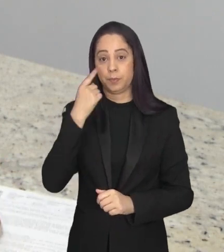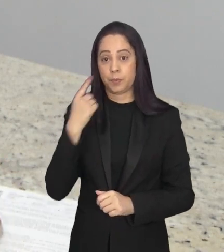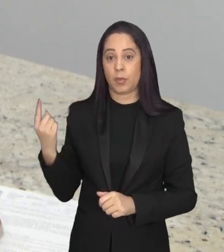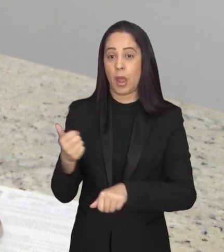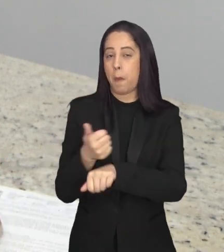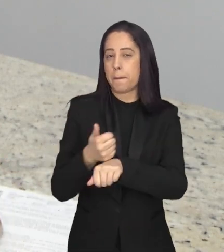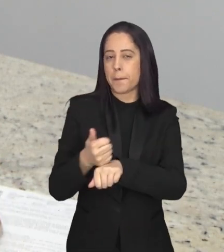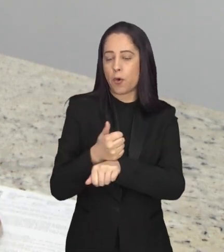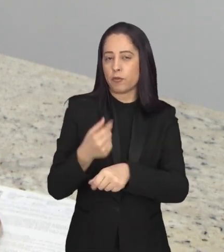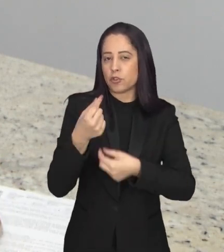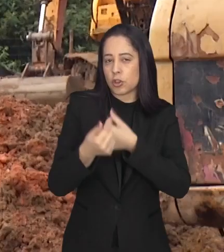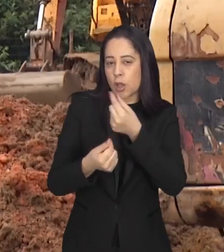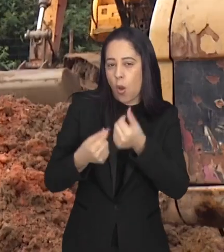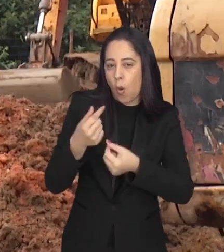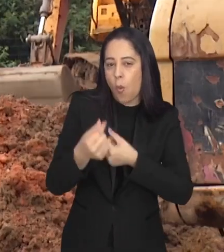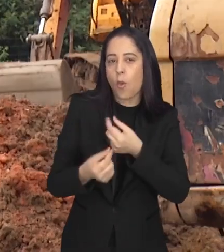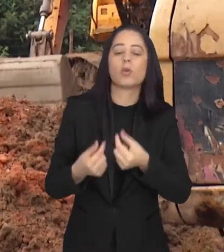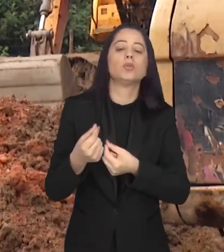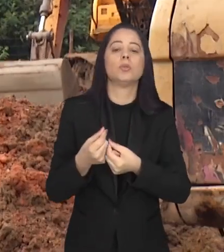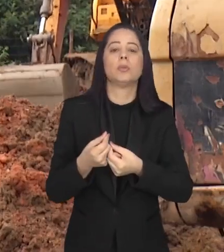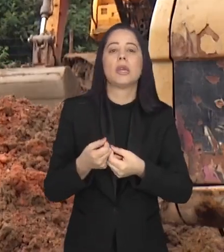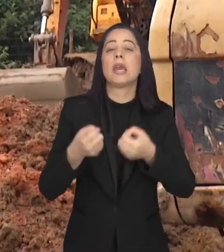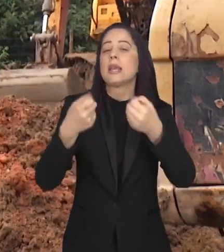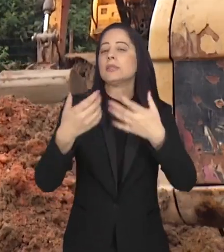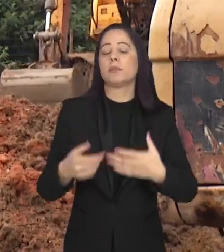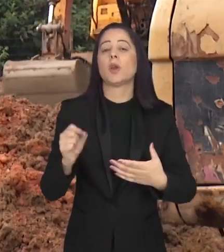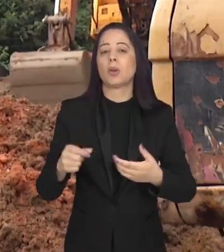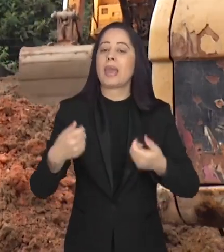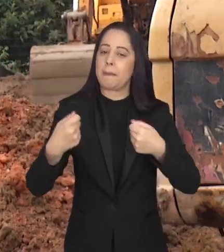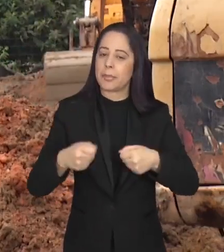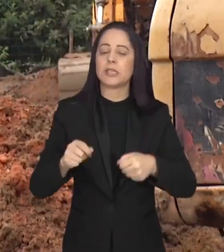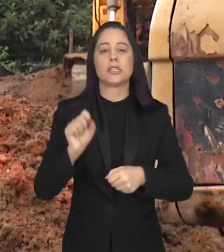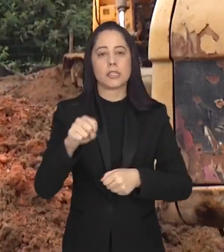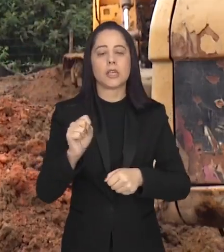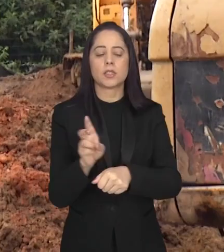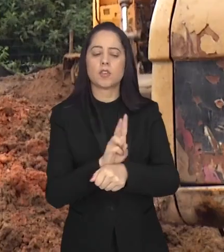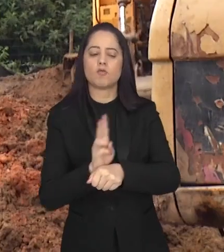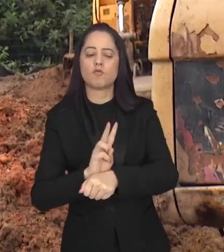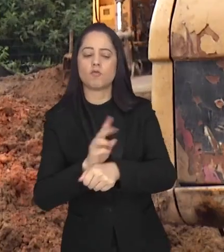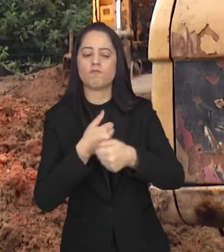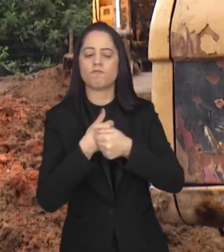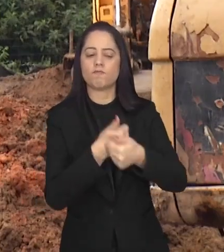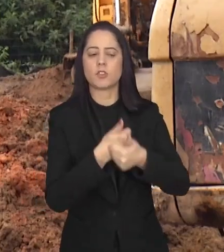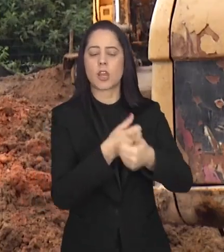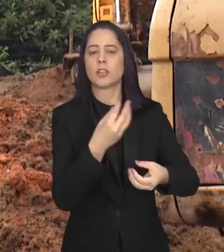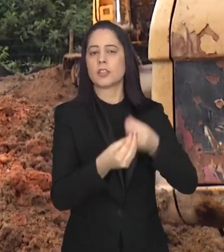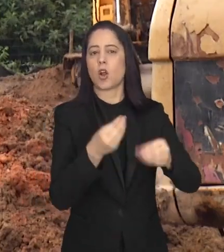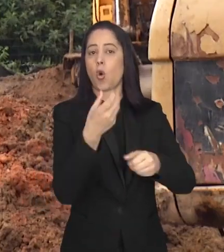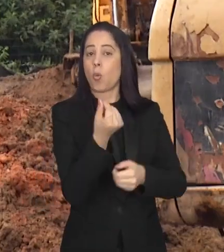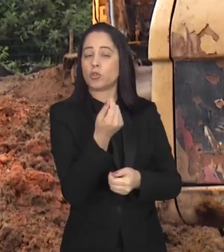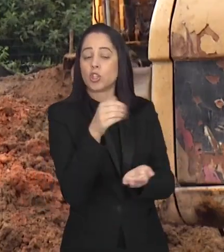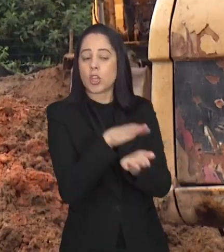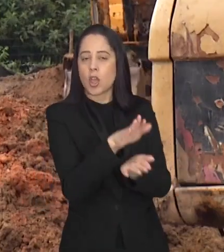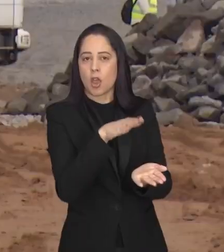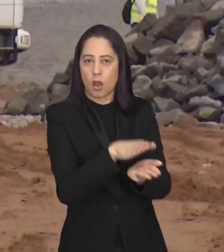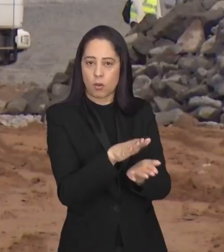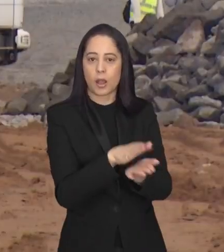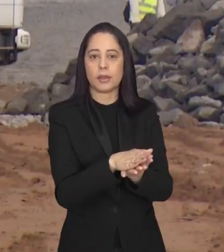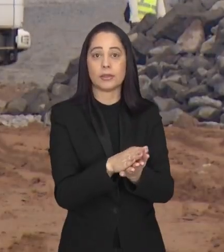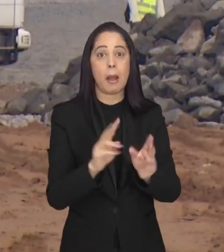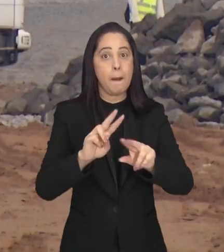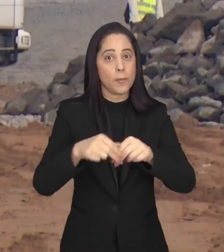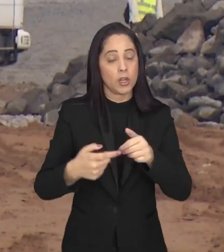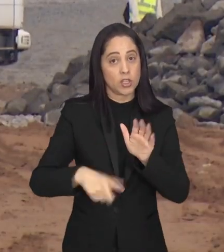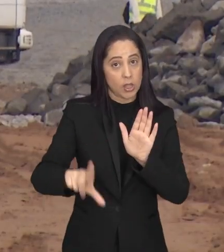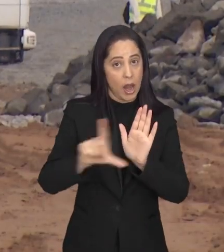modelos de gestão atuais exigem o acompanhamento da utilização do dinheiro público pela população. Por isso, a lei